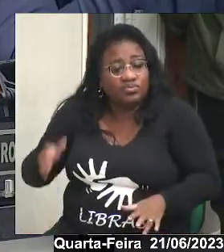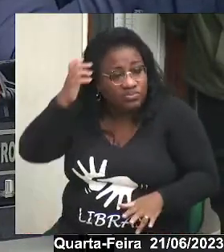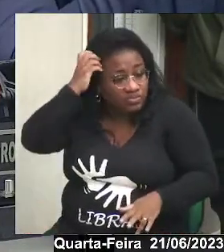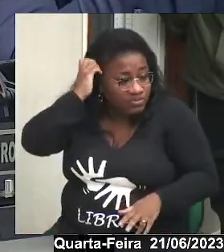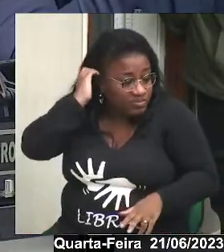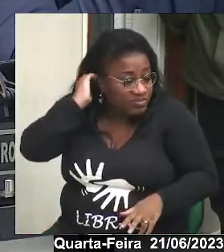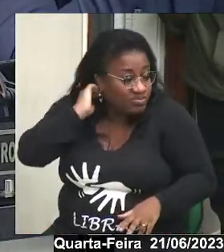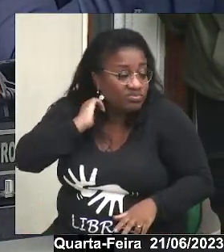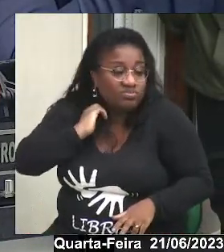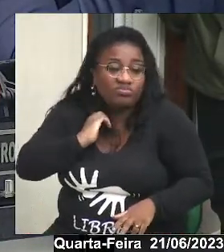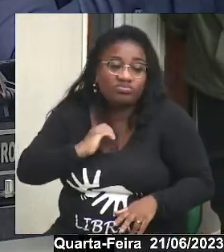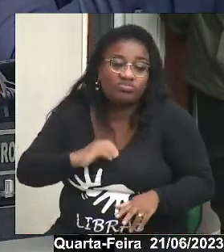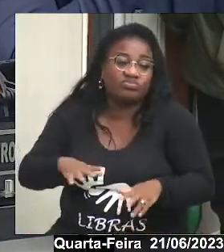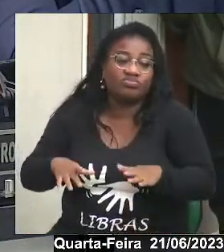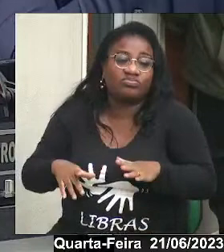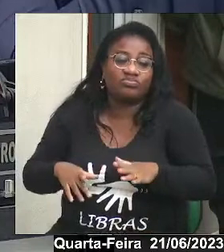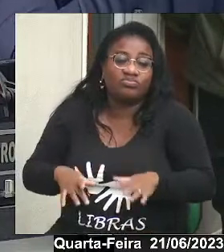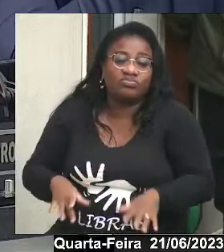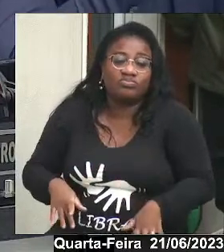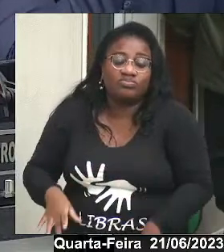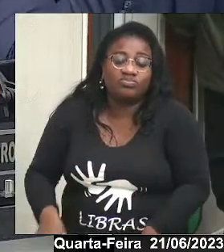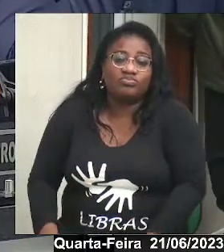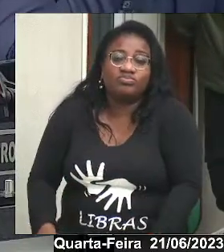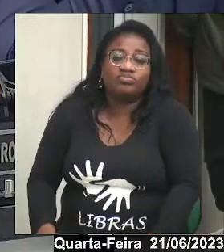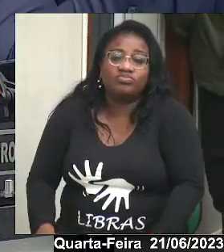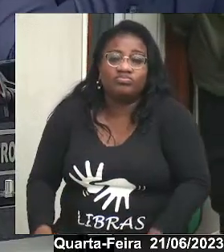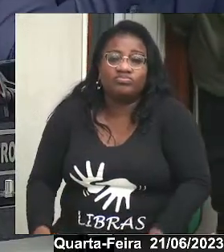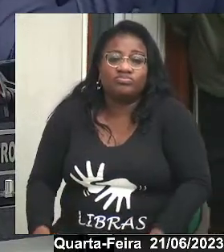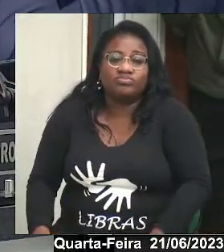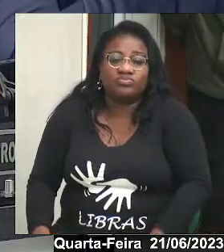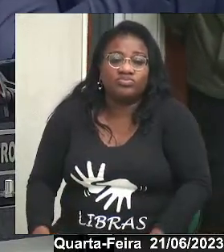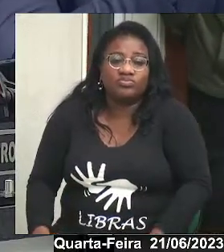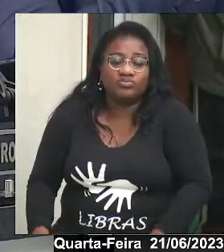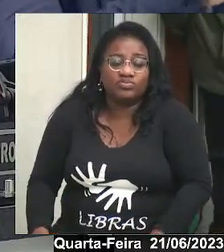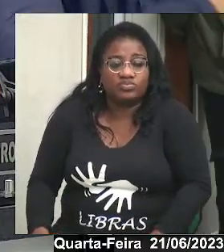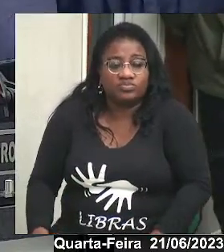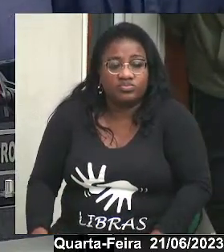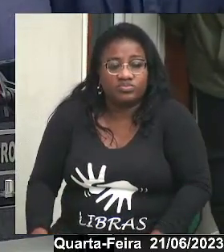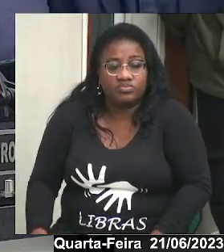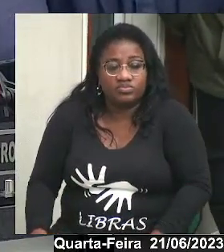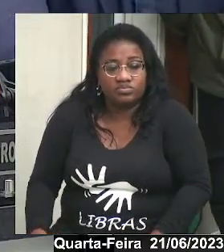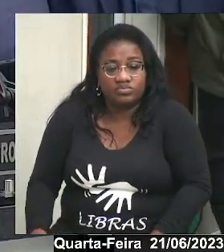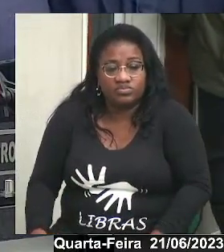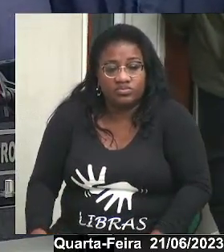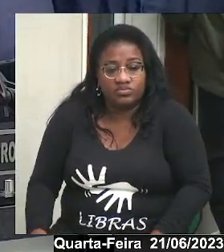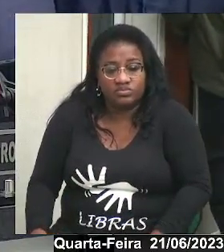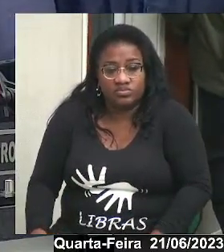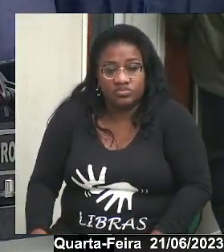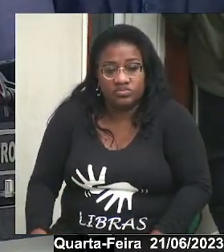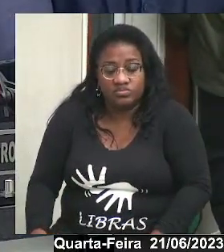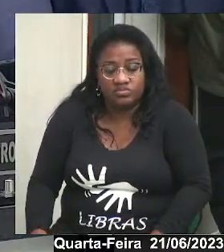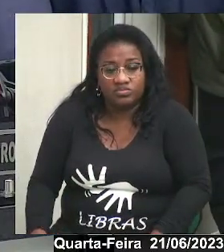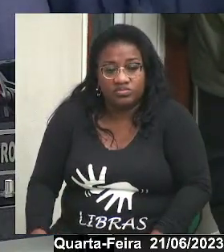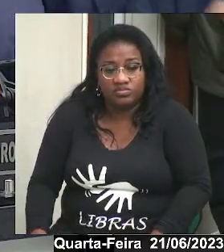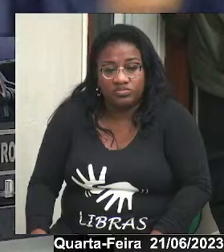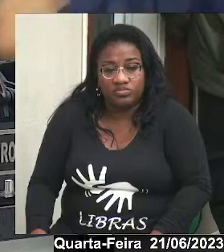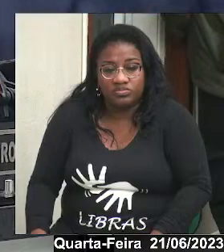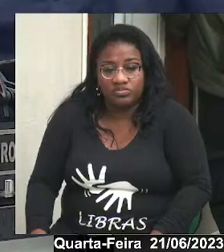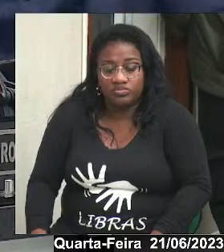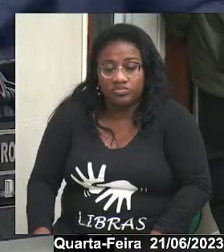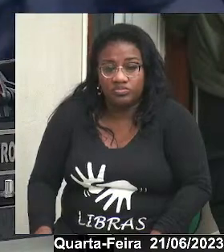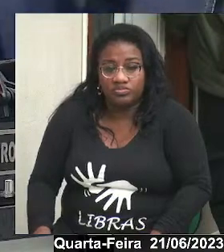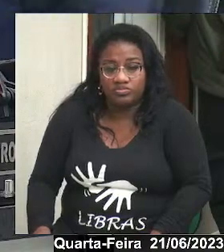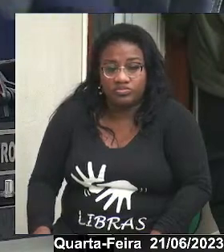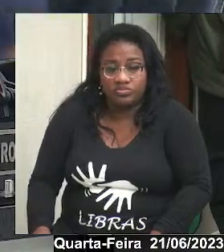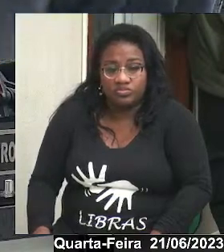de lideranças como o Vitor Matos, através do prefeito Ney Santos aí, para a gente poder fazer essa grande peneira aqui